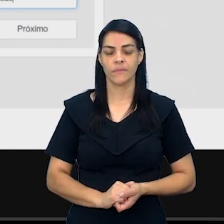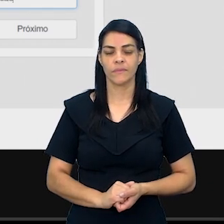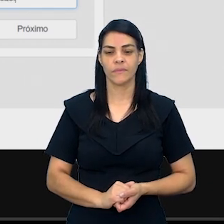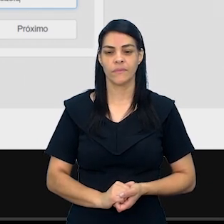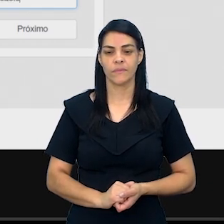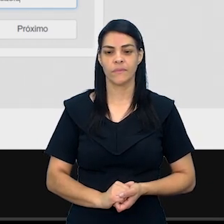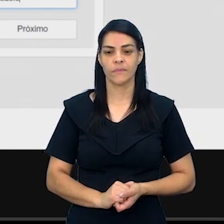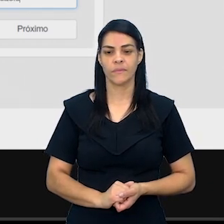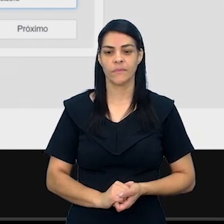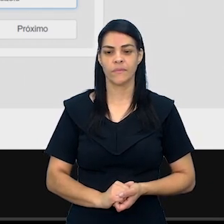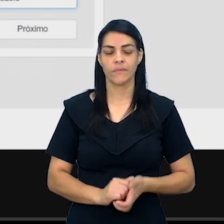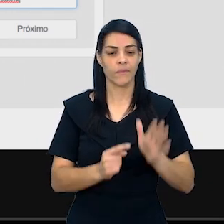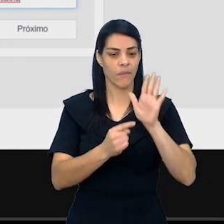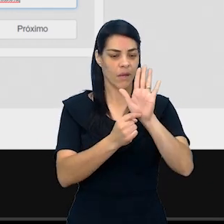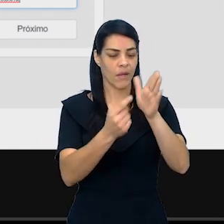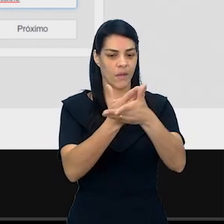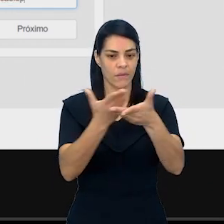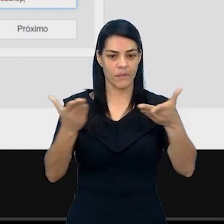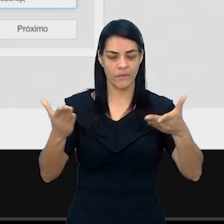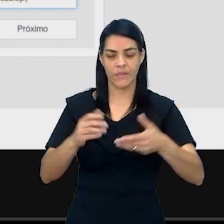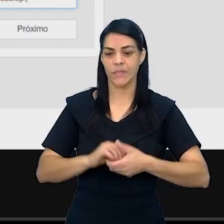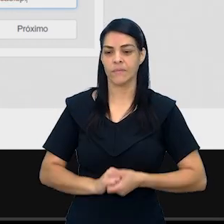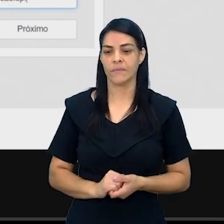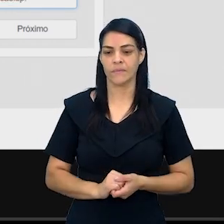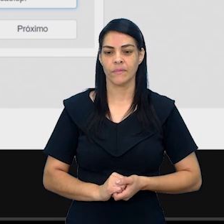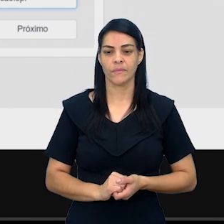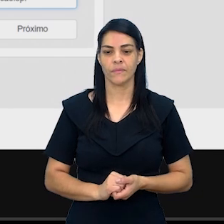E aí eu vou mostrar para vocês